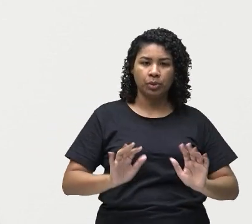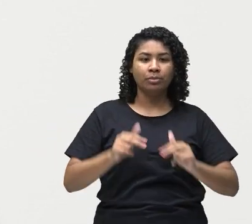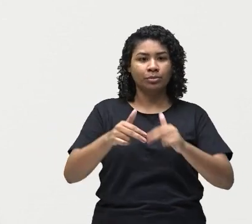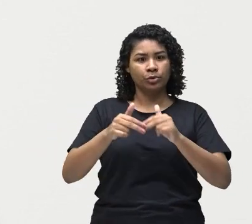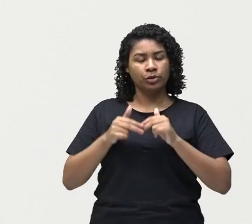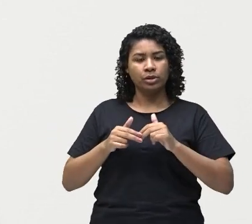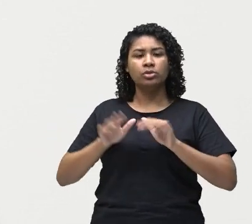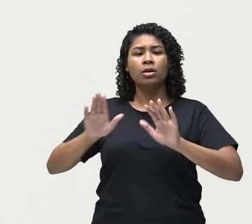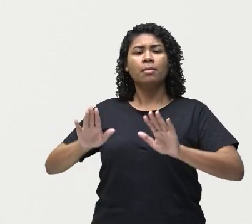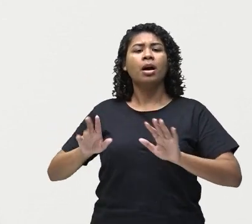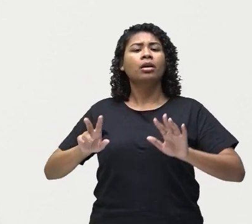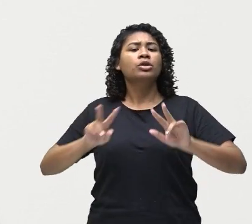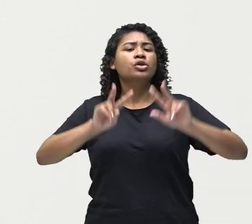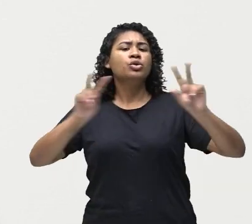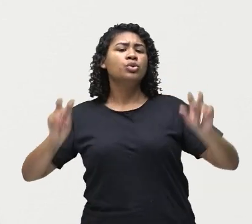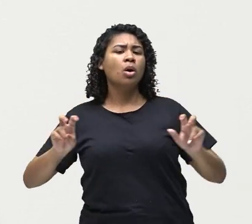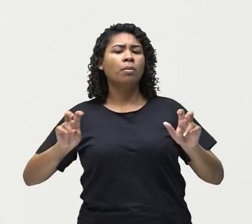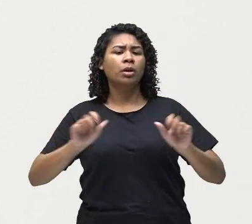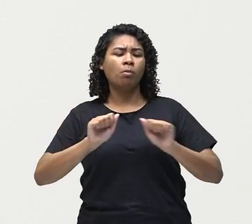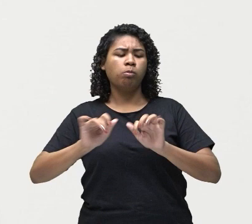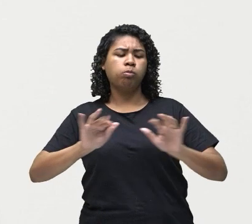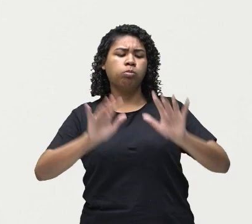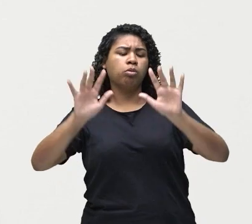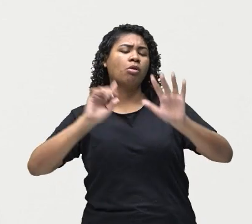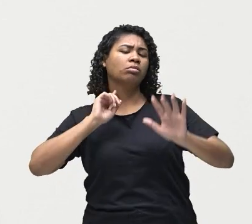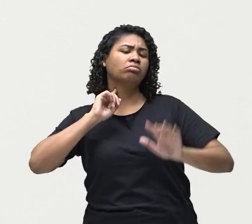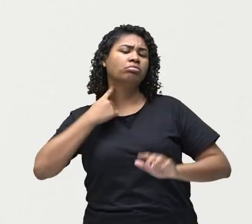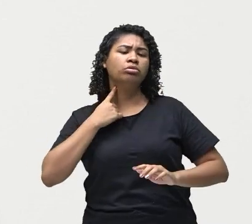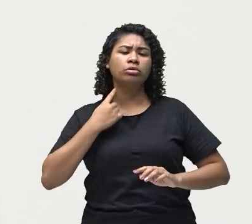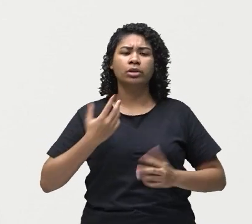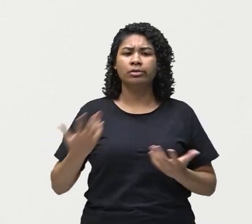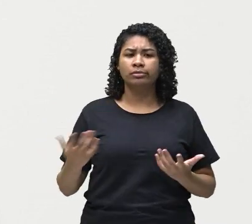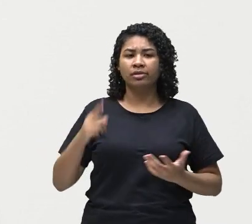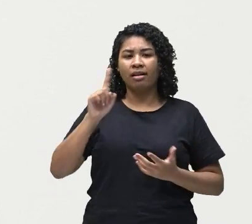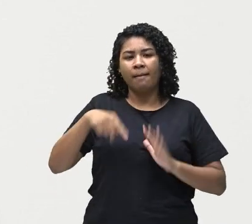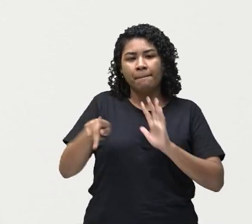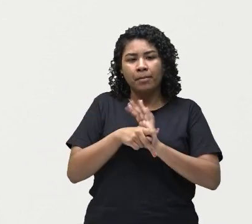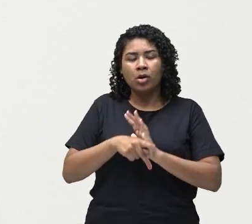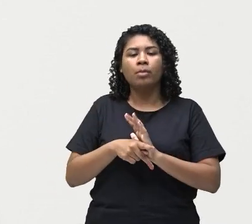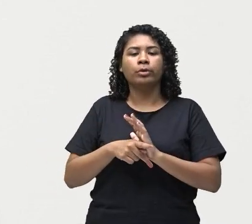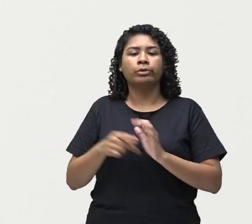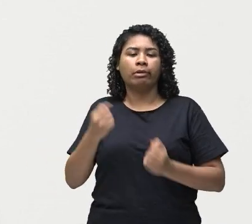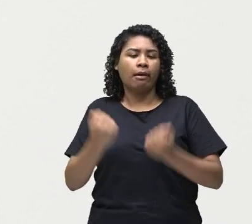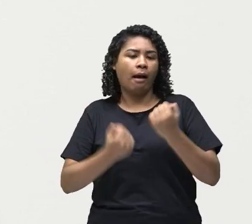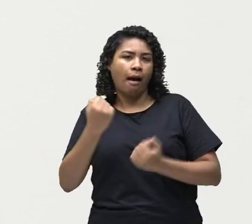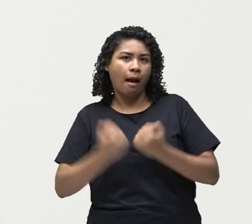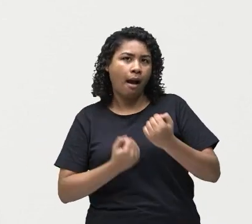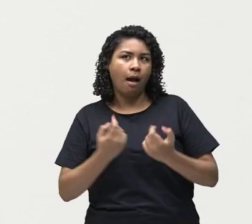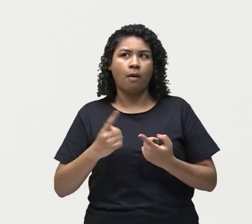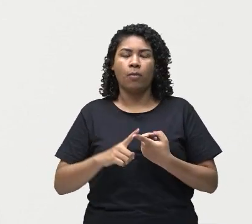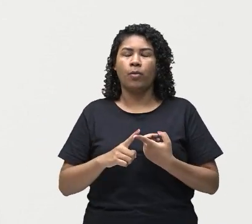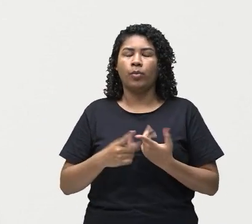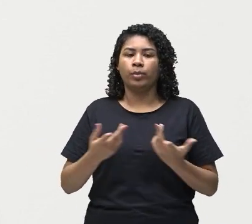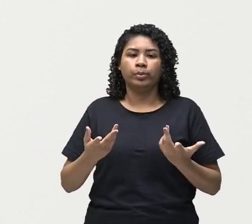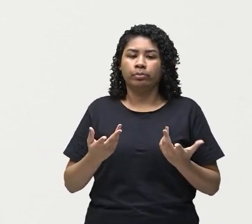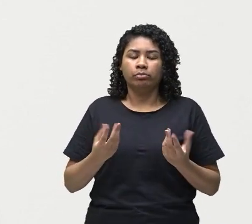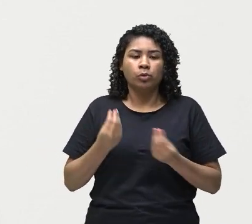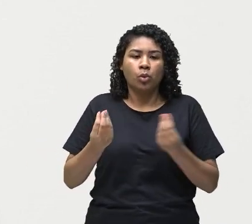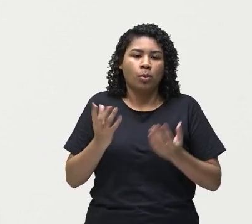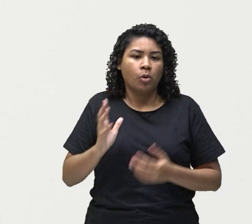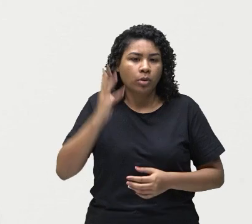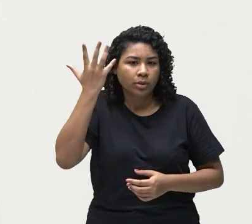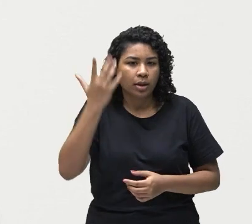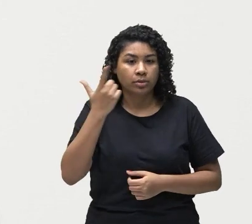caso dos poluentes né a gente está falando aí dos poluentes que foram gerados pela combustão dos carros por exemplo esses poluentes